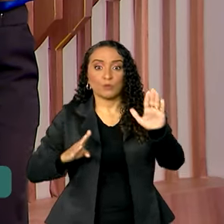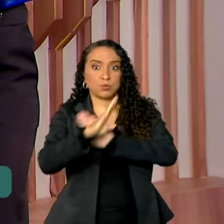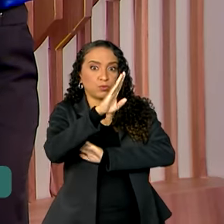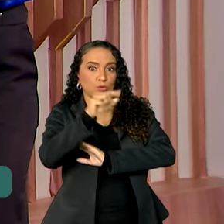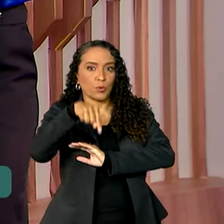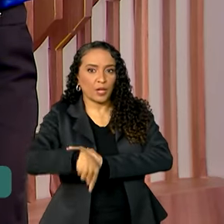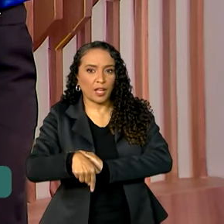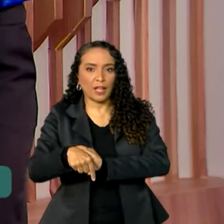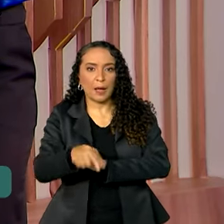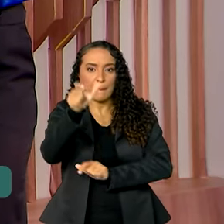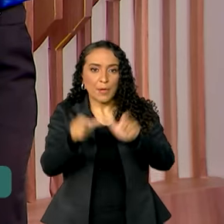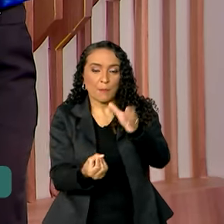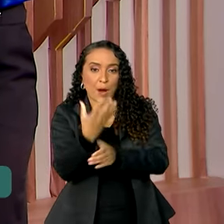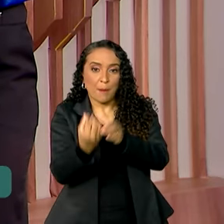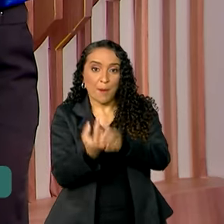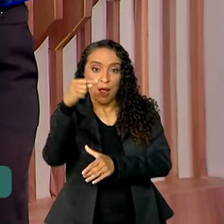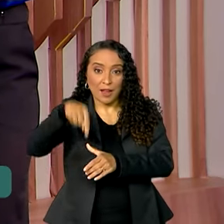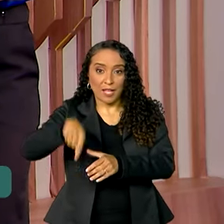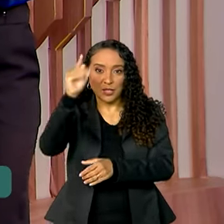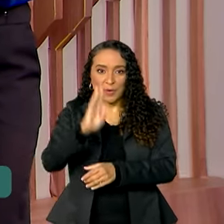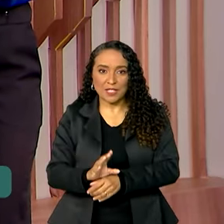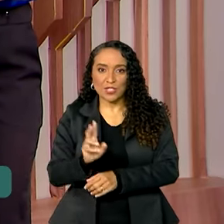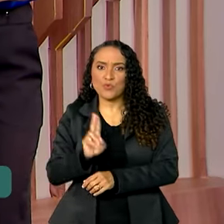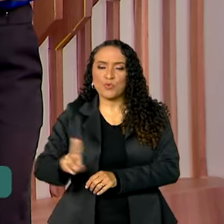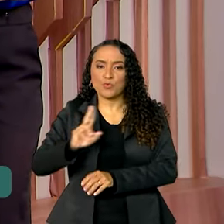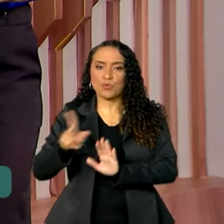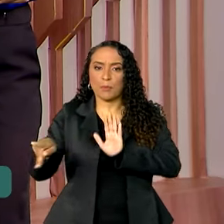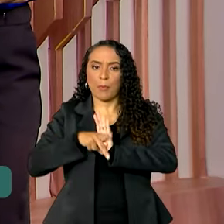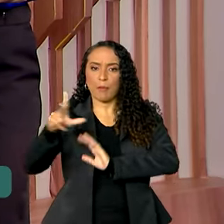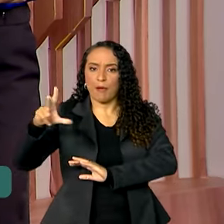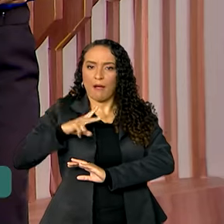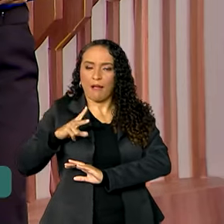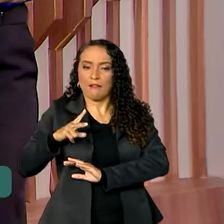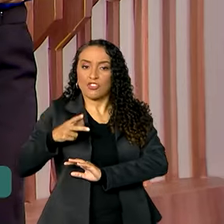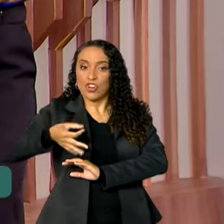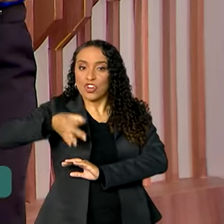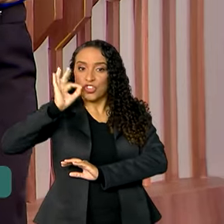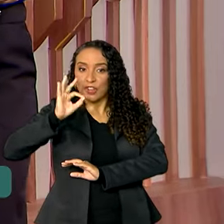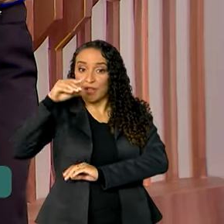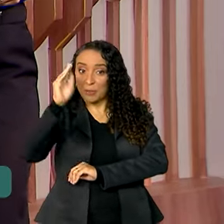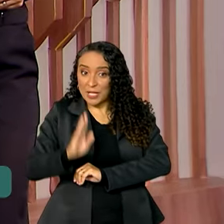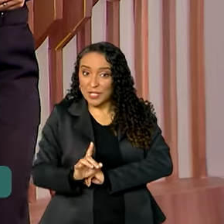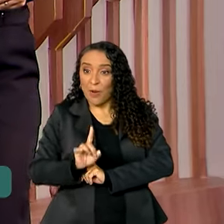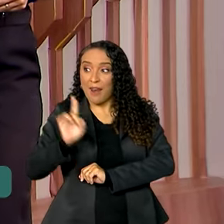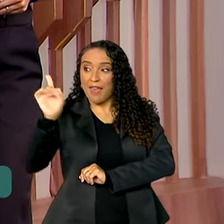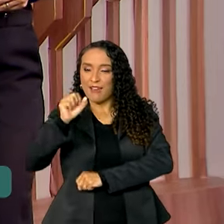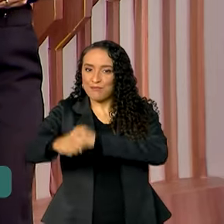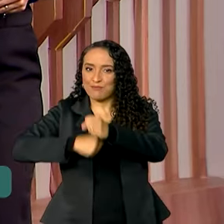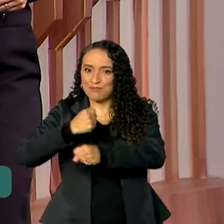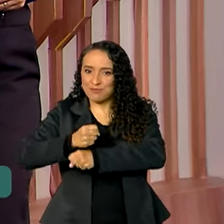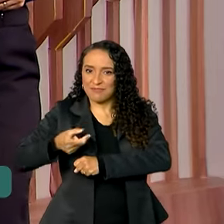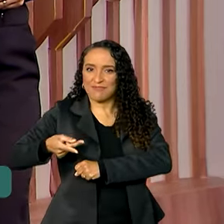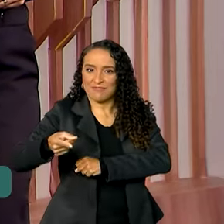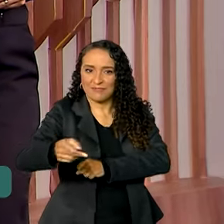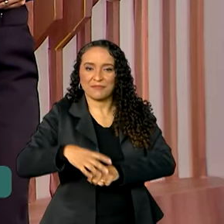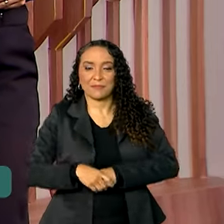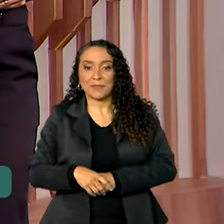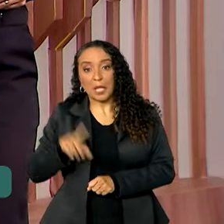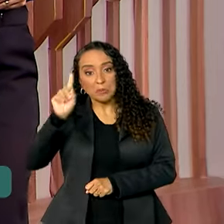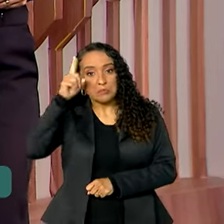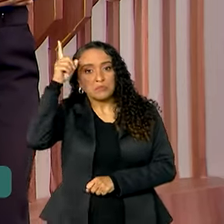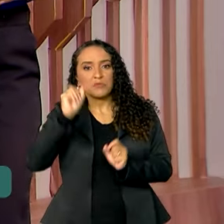recorde com fornecedores brasileiros para o uso exclusivo de grãos de café brasileiros nos próximos anos.